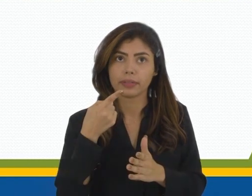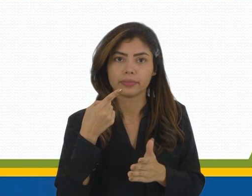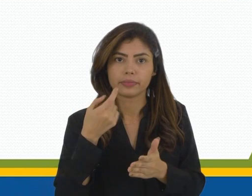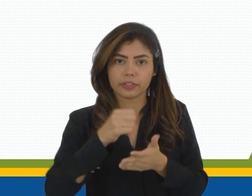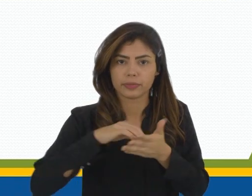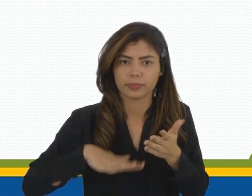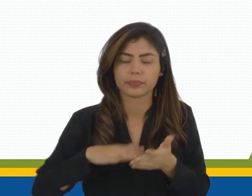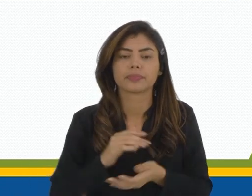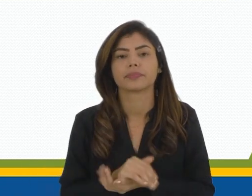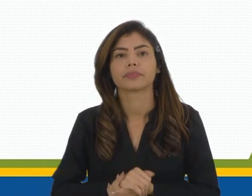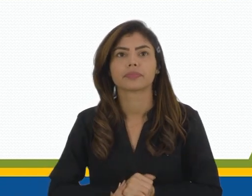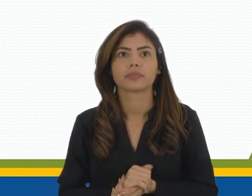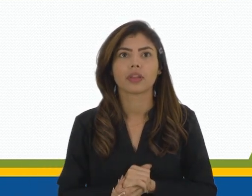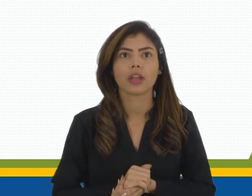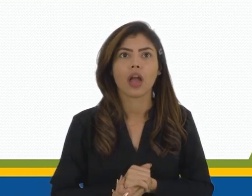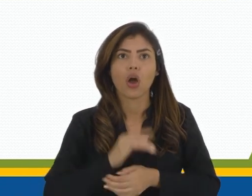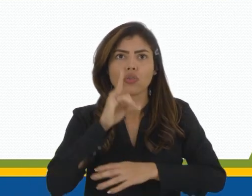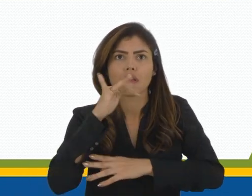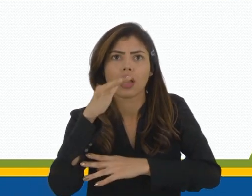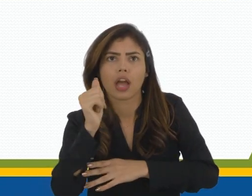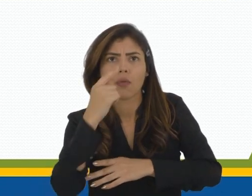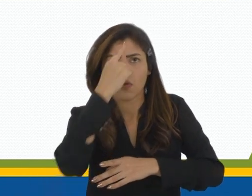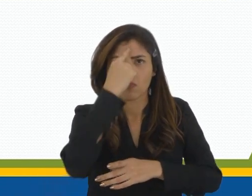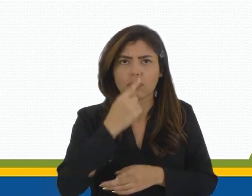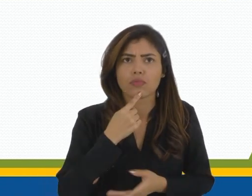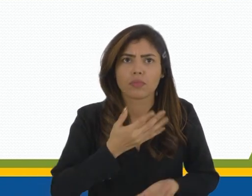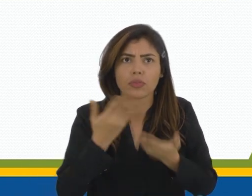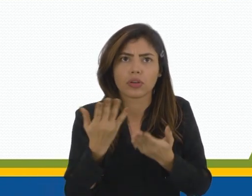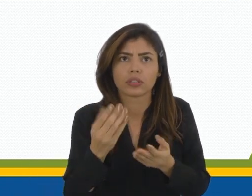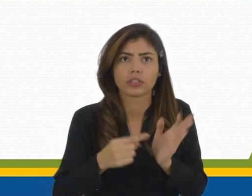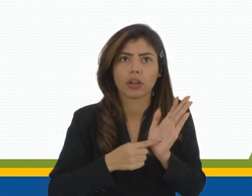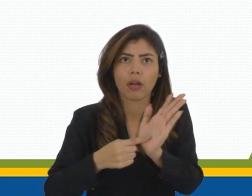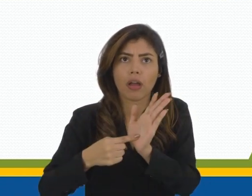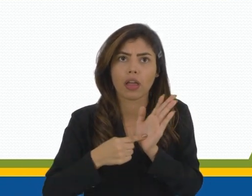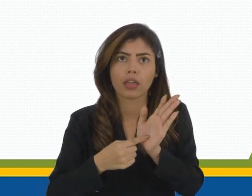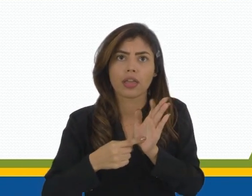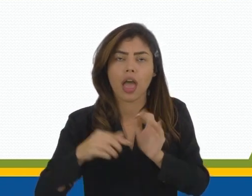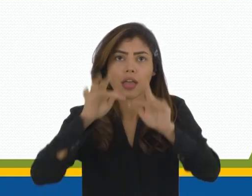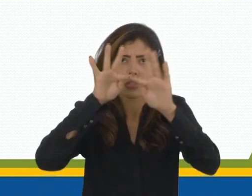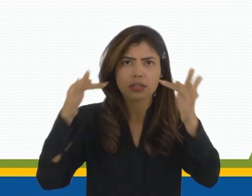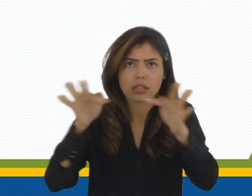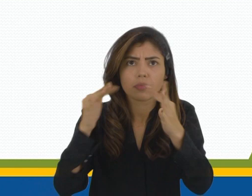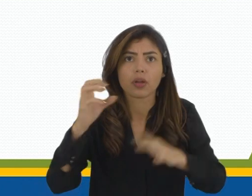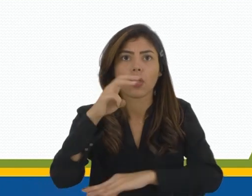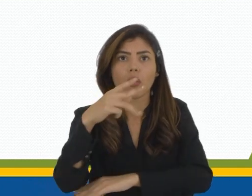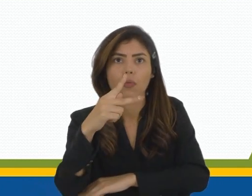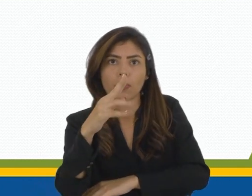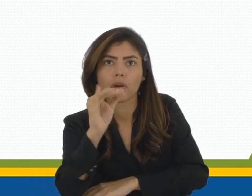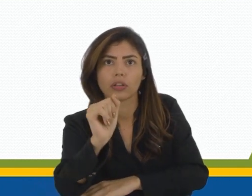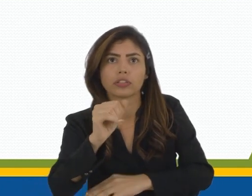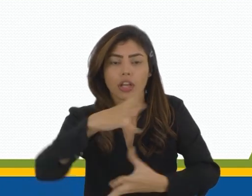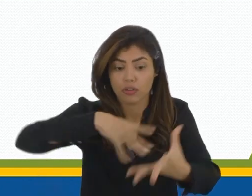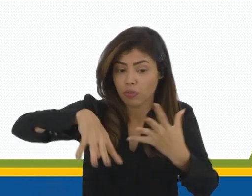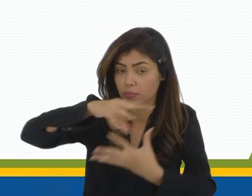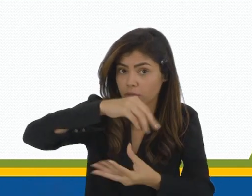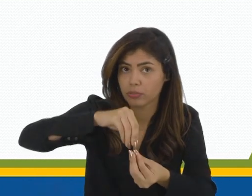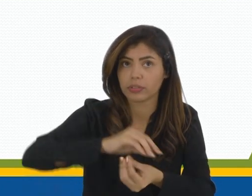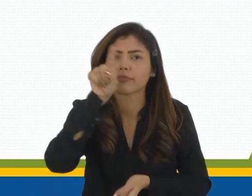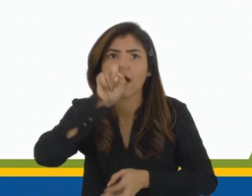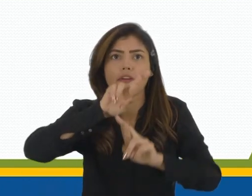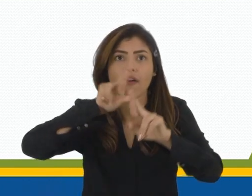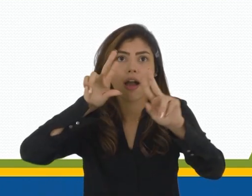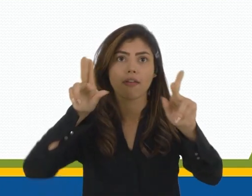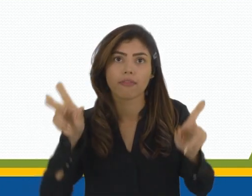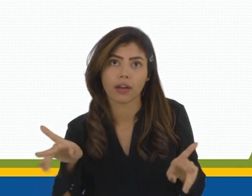diagramas a seguir representam modelos de substâncias simples, compostas e ou misturas. As esferas variadas